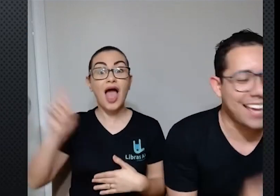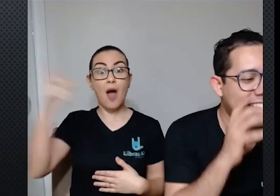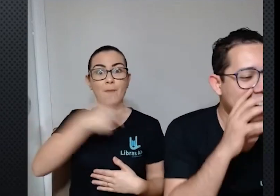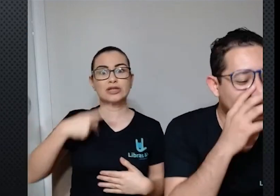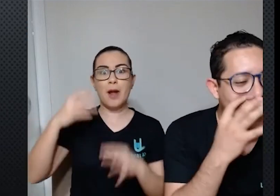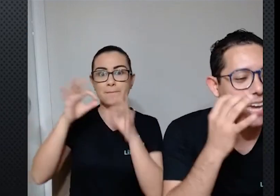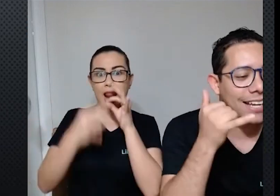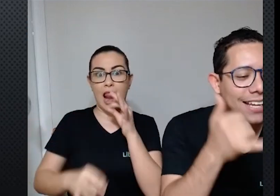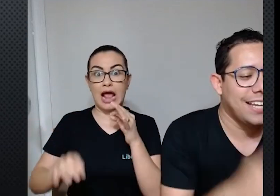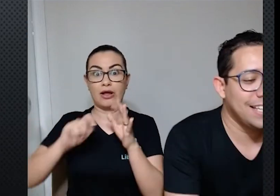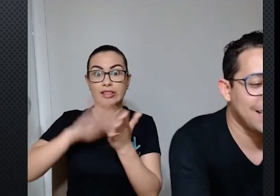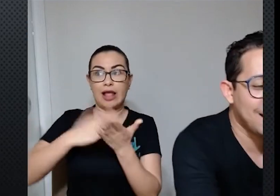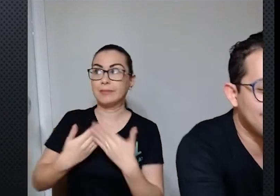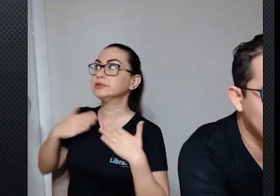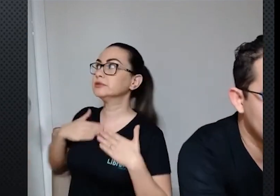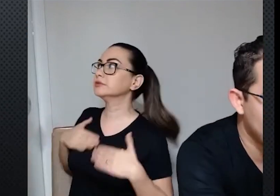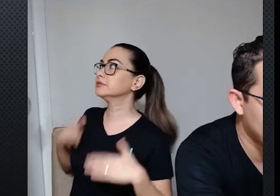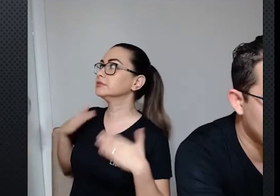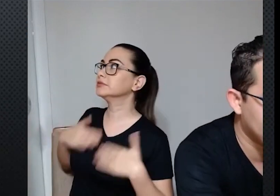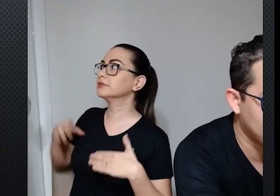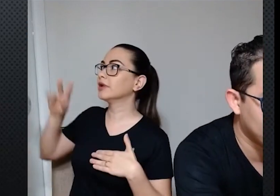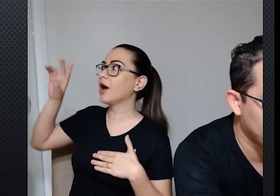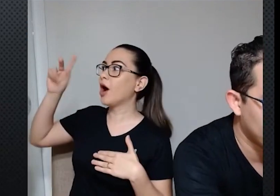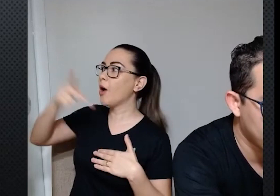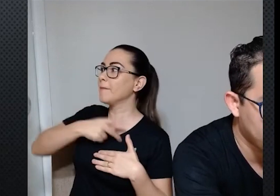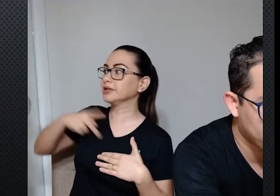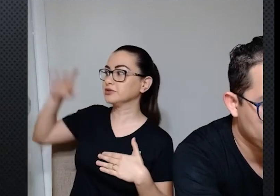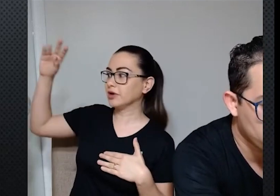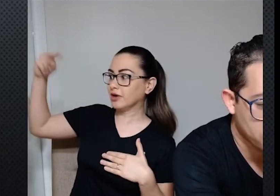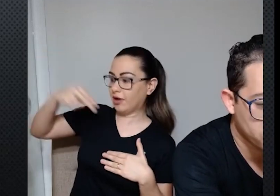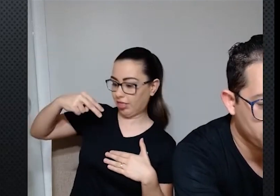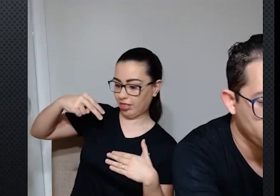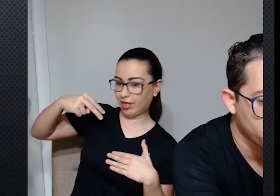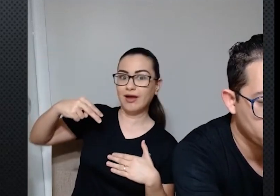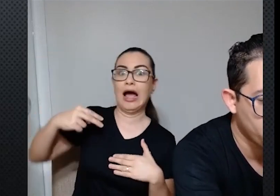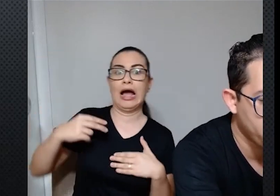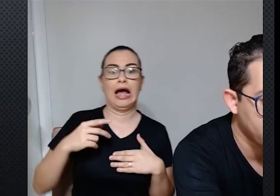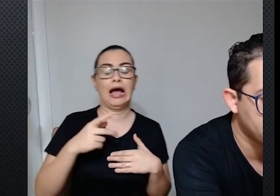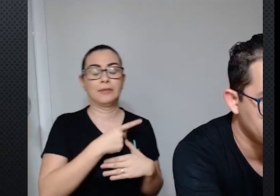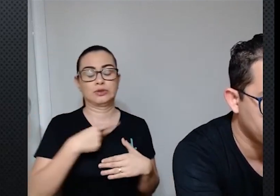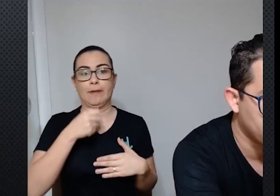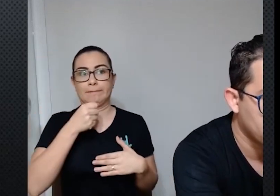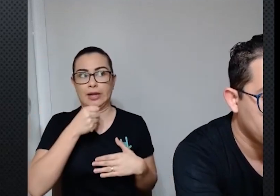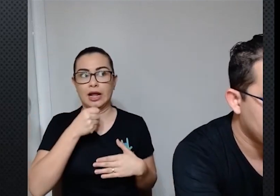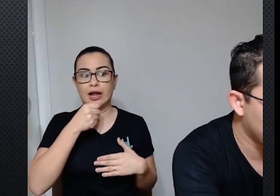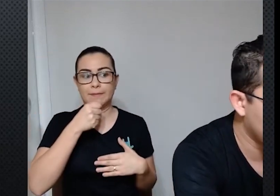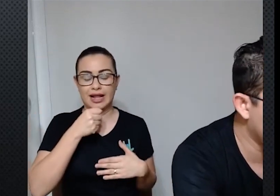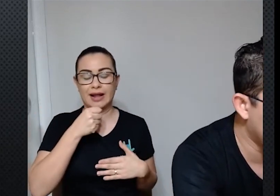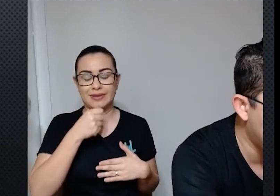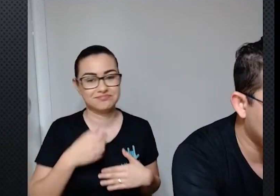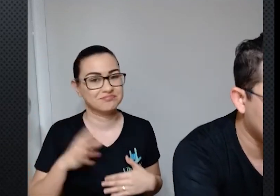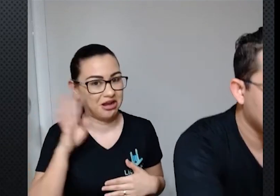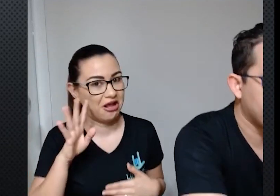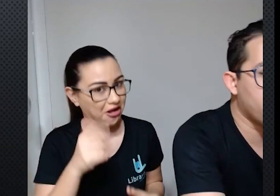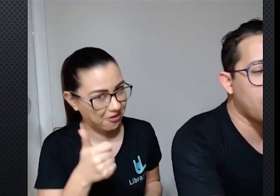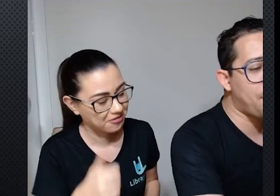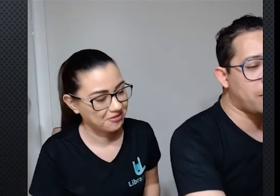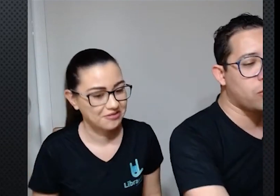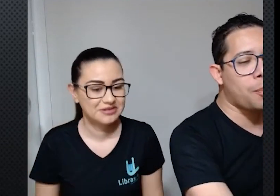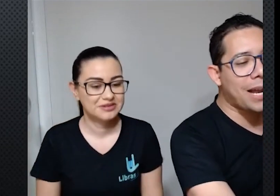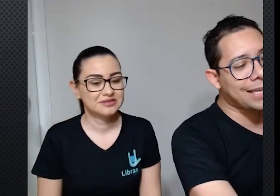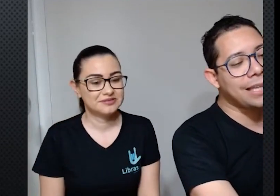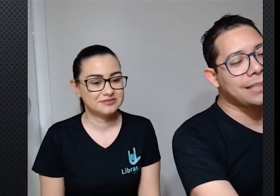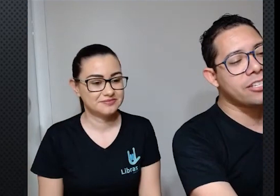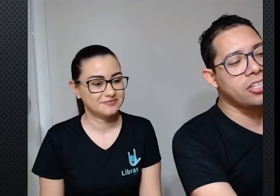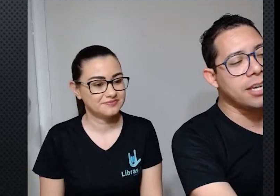interessante, né? Uma ideia interessante, viu, Alessandra? Muito bem. Seu pastor foi muito compreensivo. Muito bem. Então vamos lá,